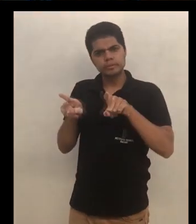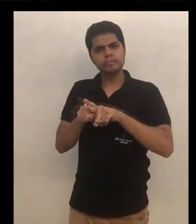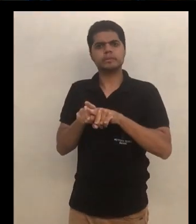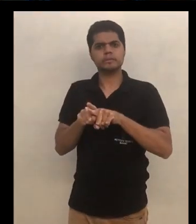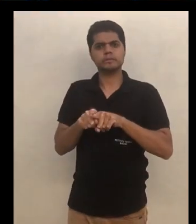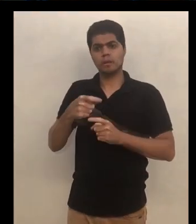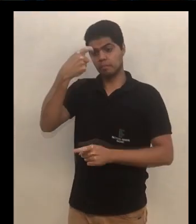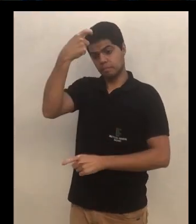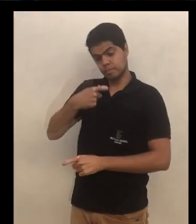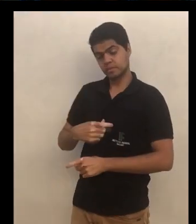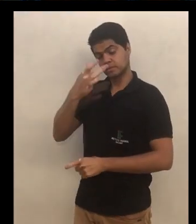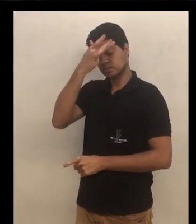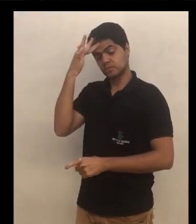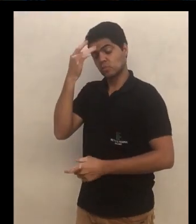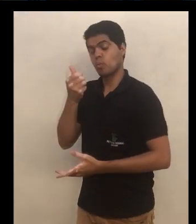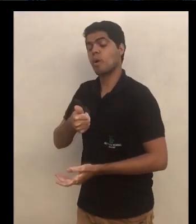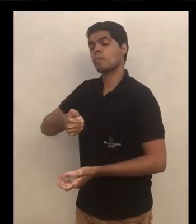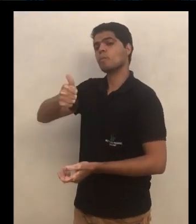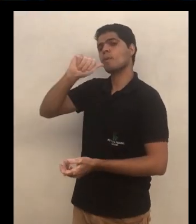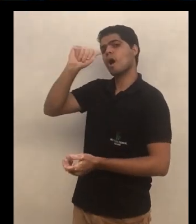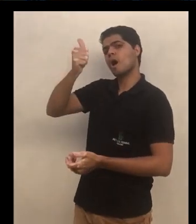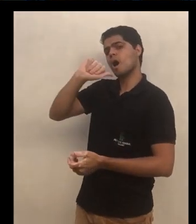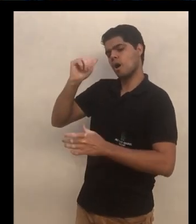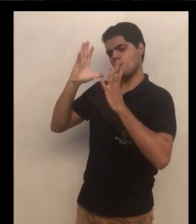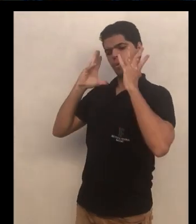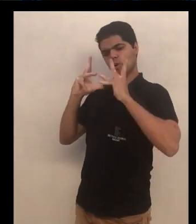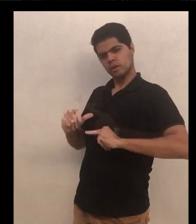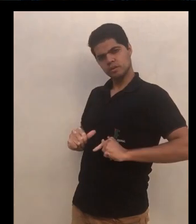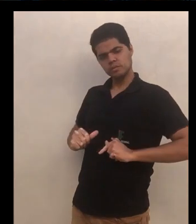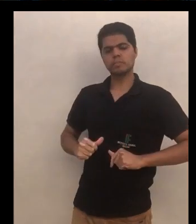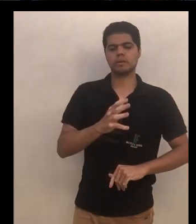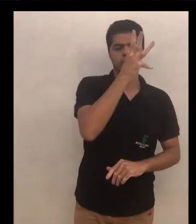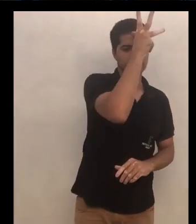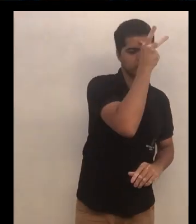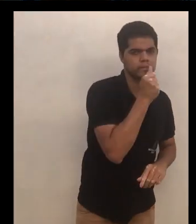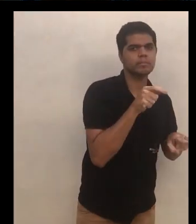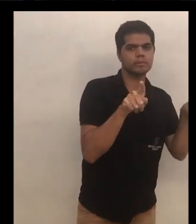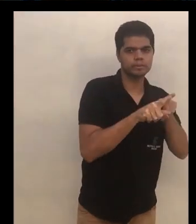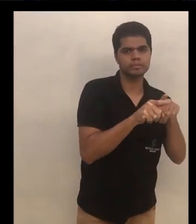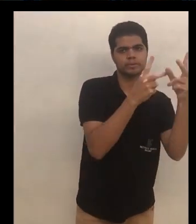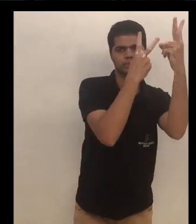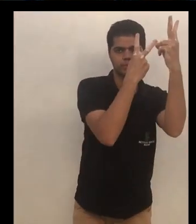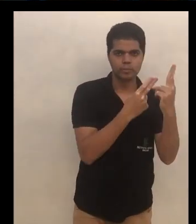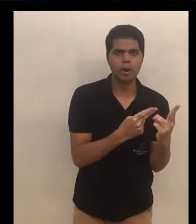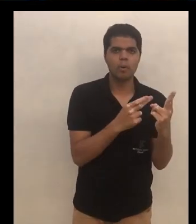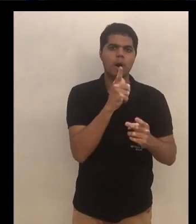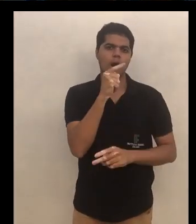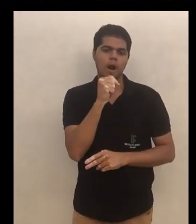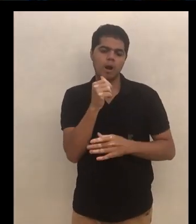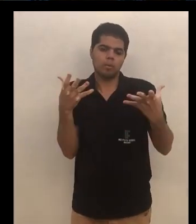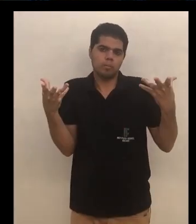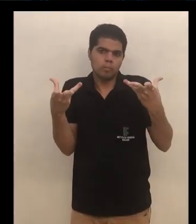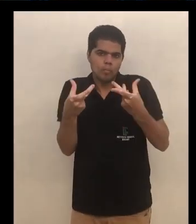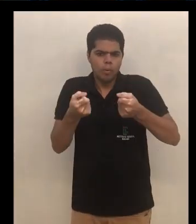consumir a água, o animal também pode consumir a água. E lembrando que a avicultura a água tem que ser de qualidade e quantidade, porque